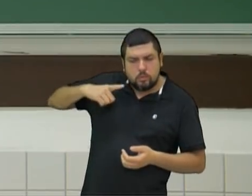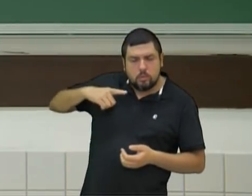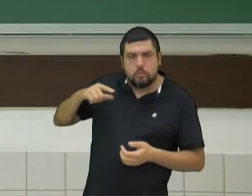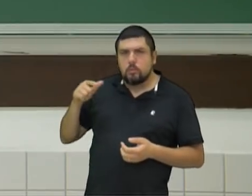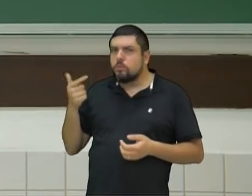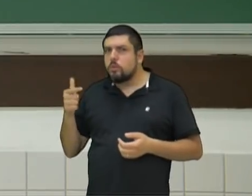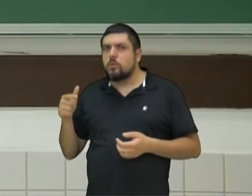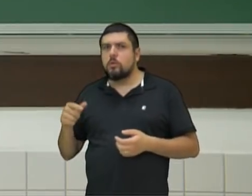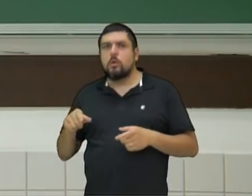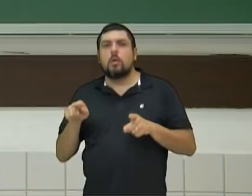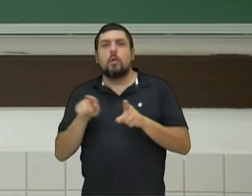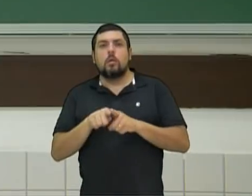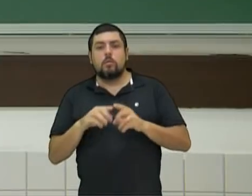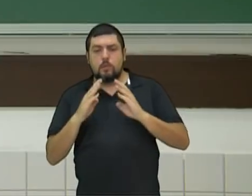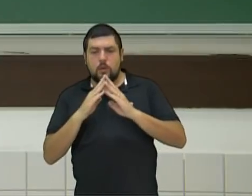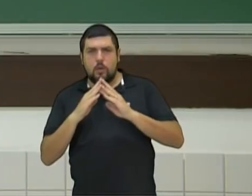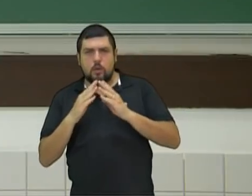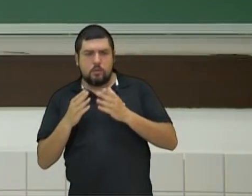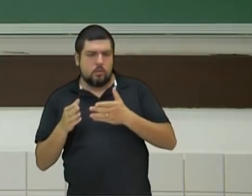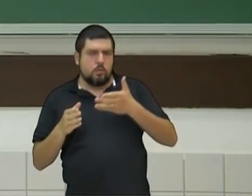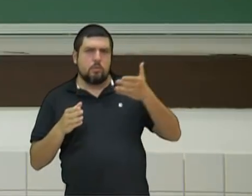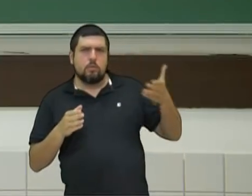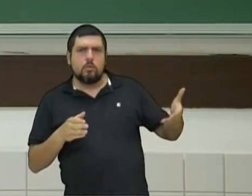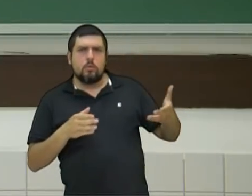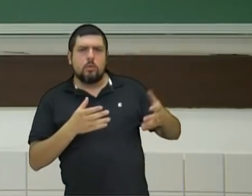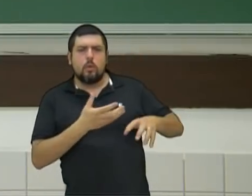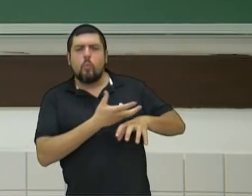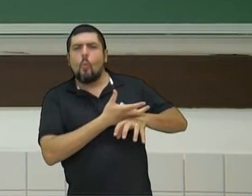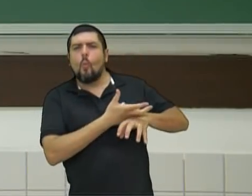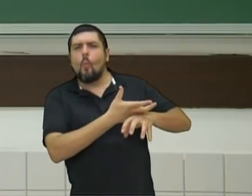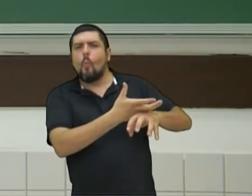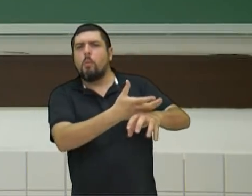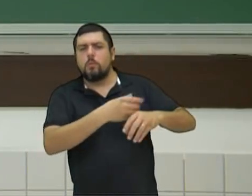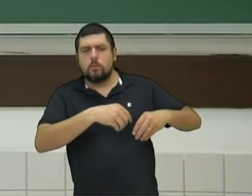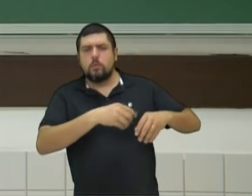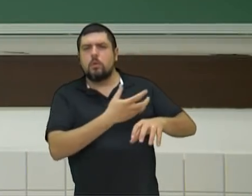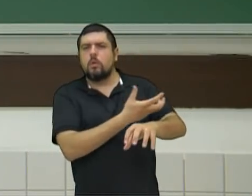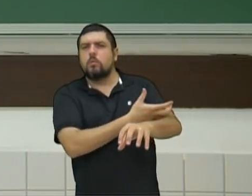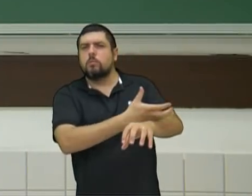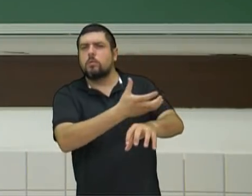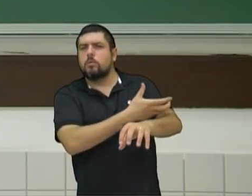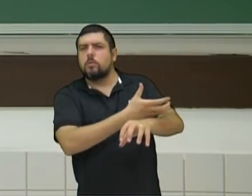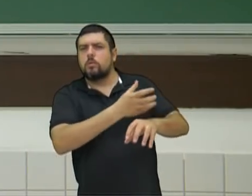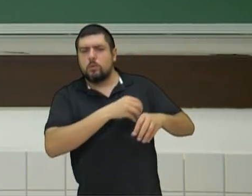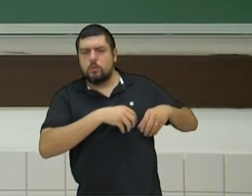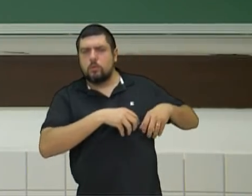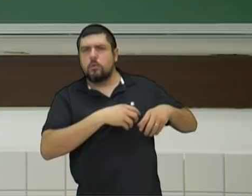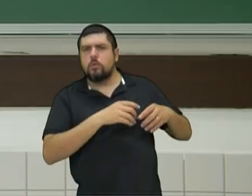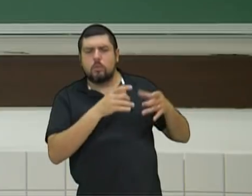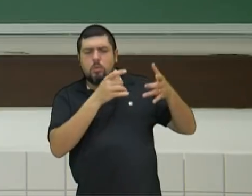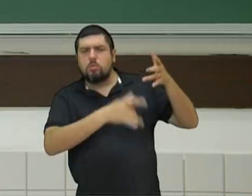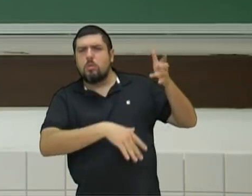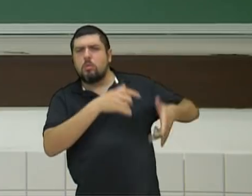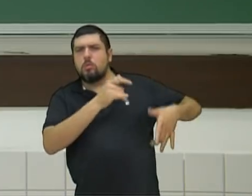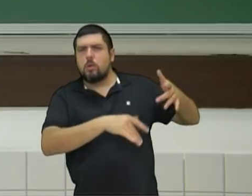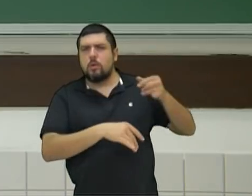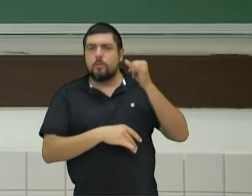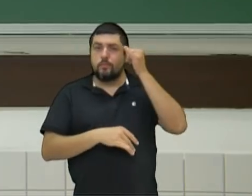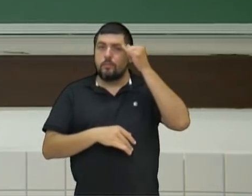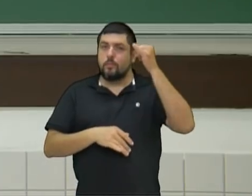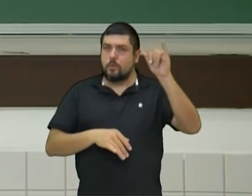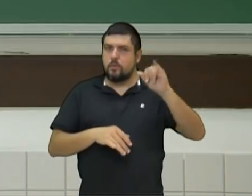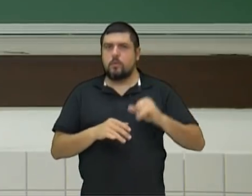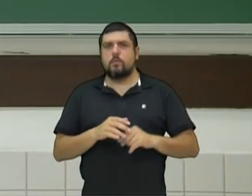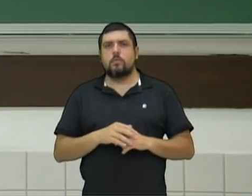caso, que tratam, né? Que tem essa possibilidade. Então, tem que ter muito cuidado. Então, só refletindo um pouquinho